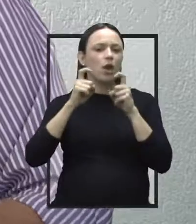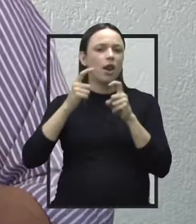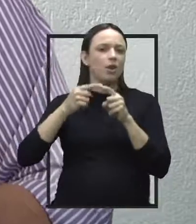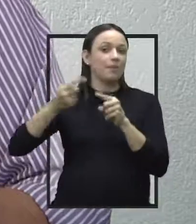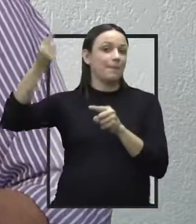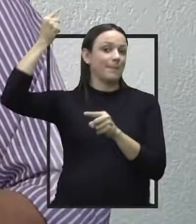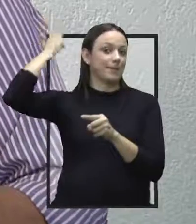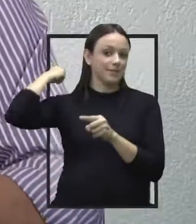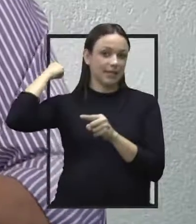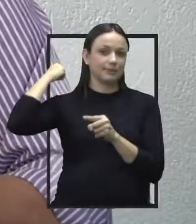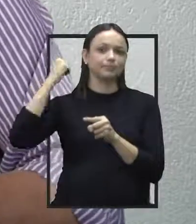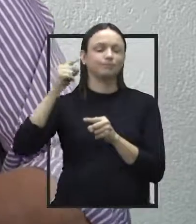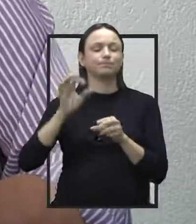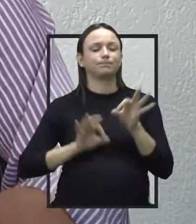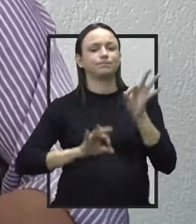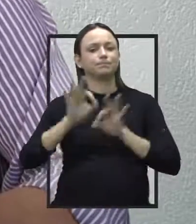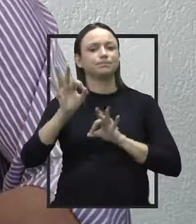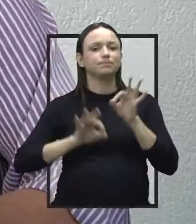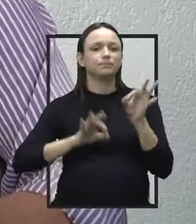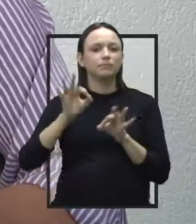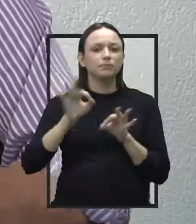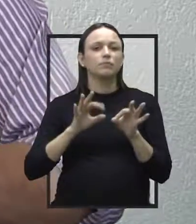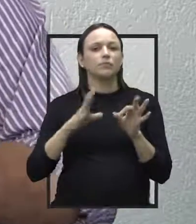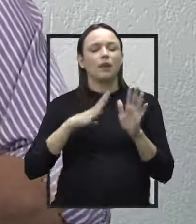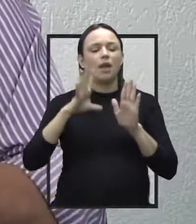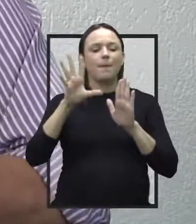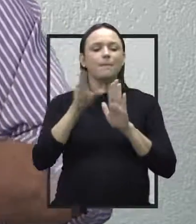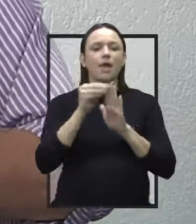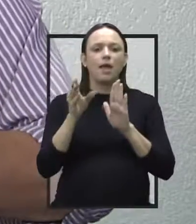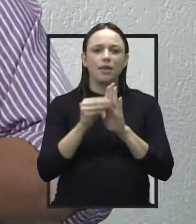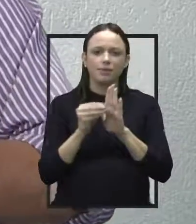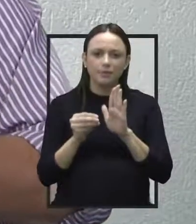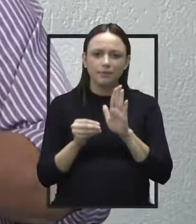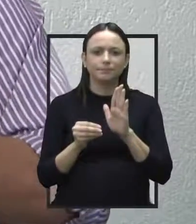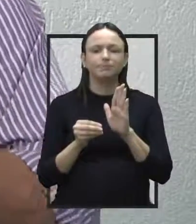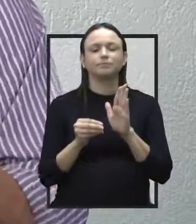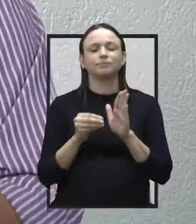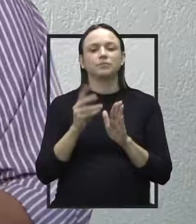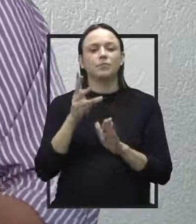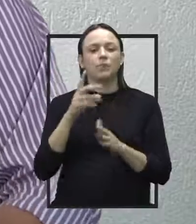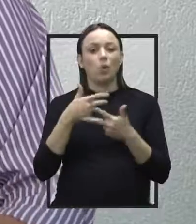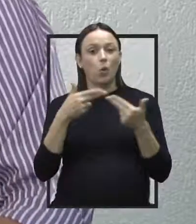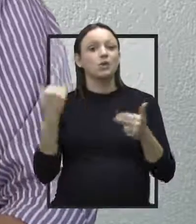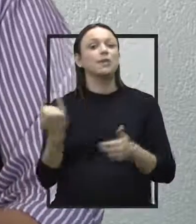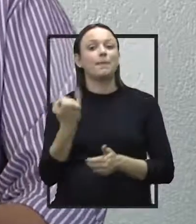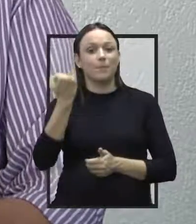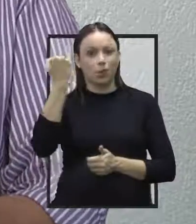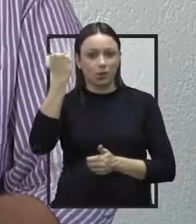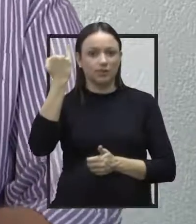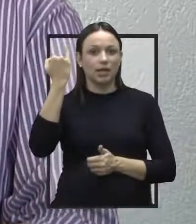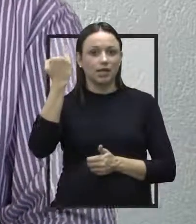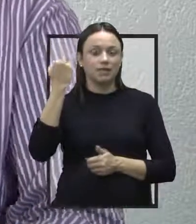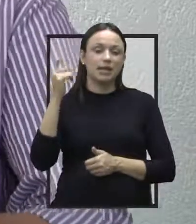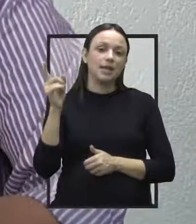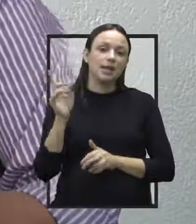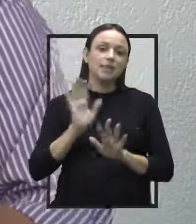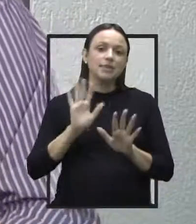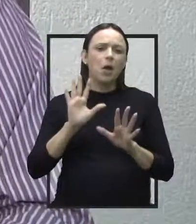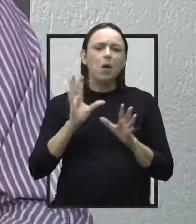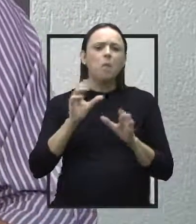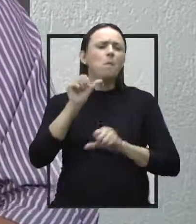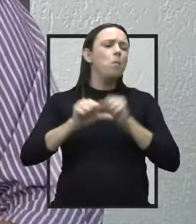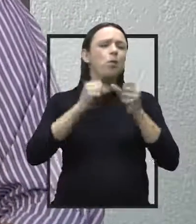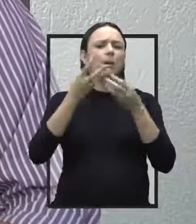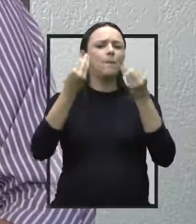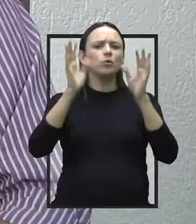passada, elaboramos aqui algumas emendas, como eu falei, são coisas importantes, mas não tão que mudasse